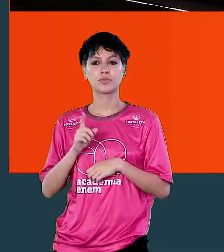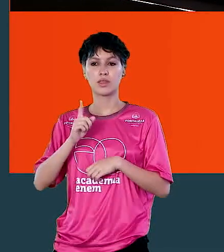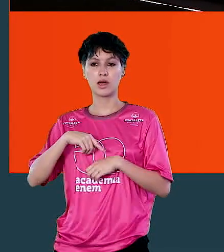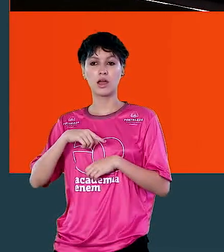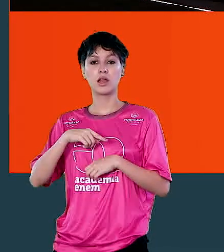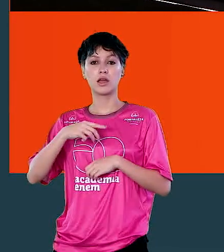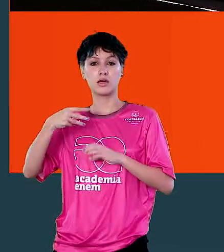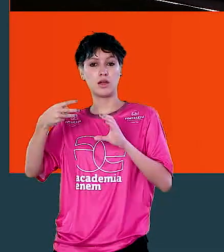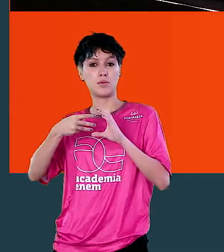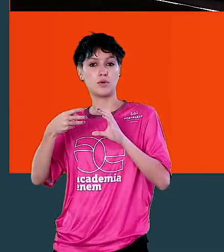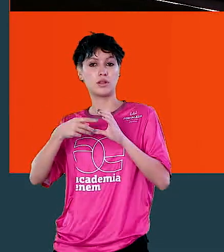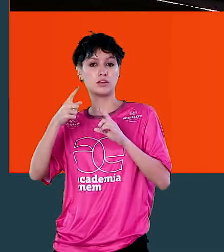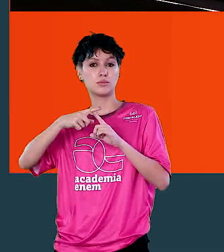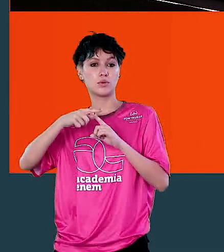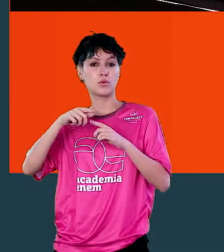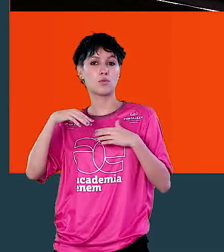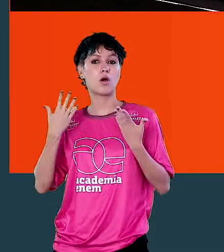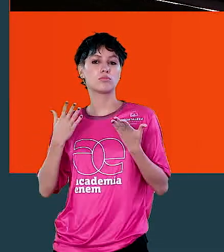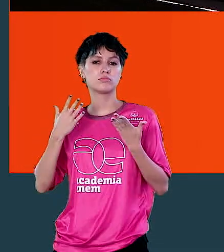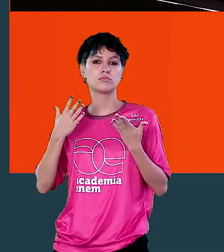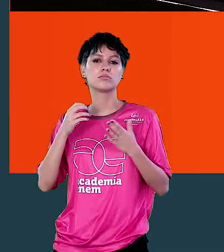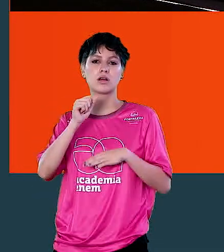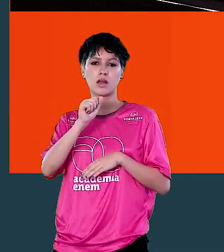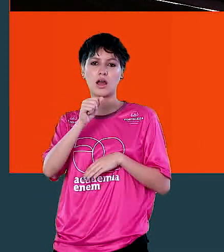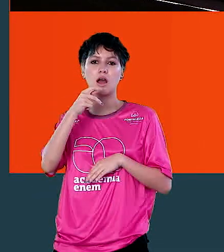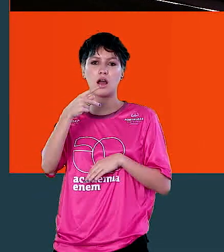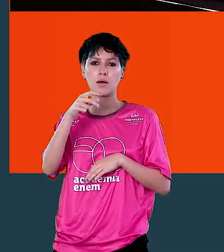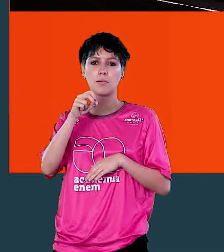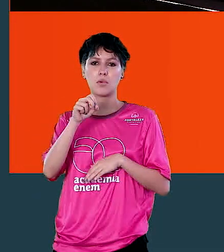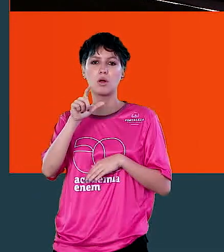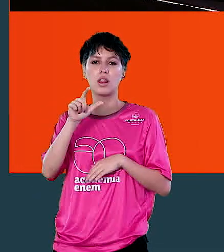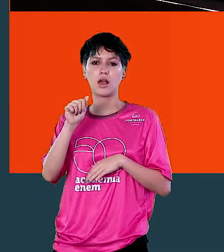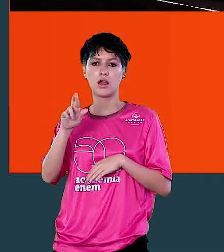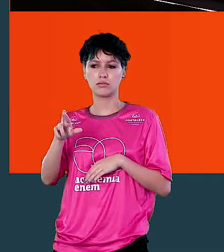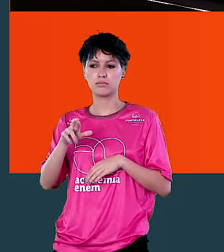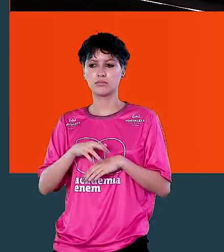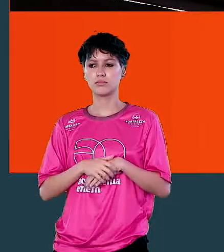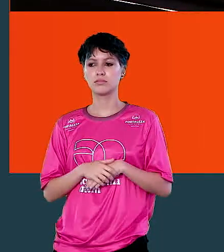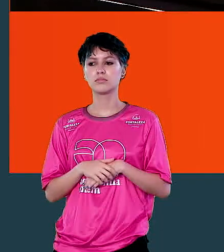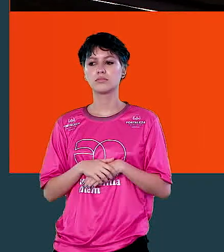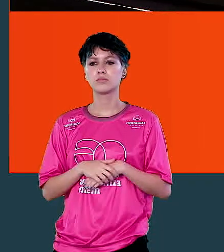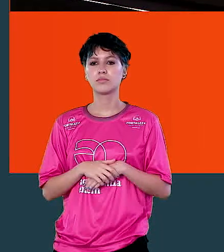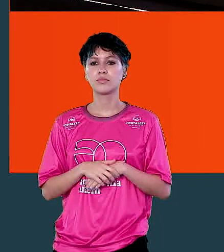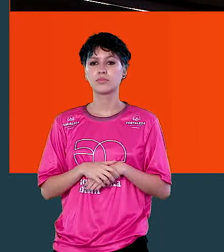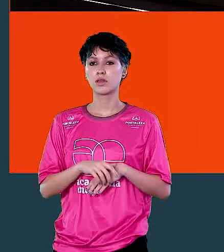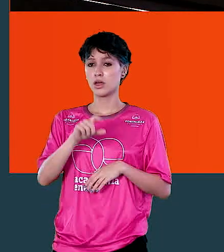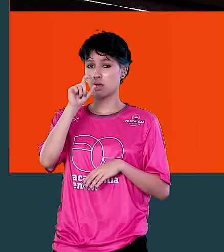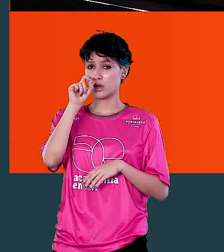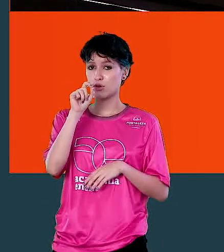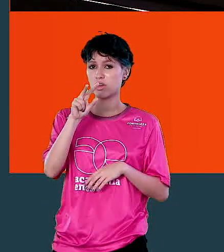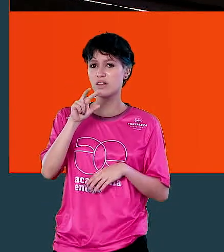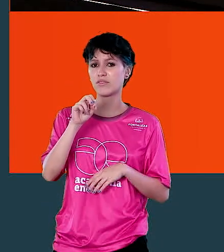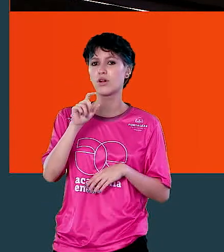apolar? Perfeito, apolar, show de bola. E o que é volátil?